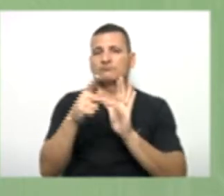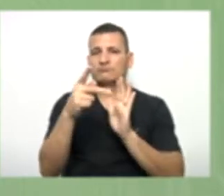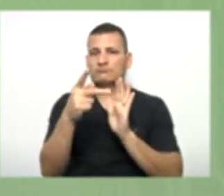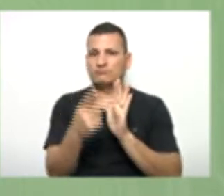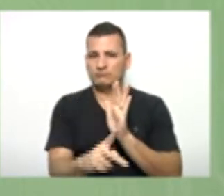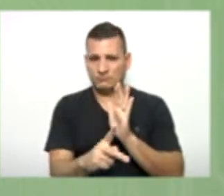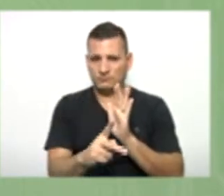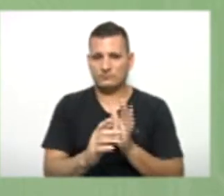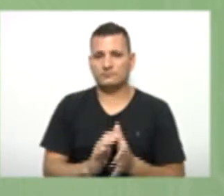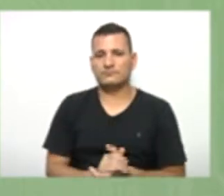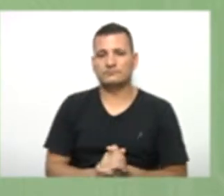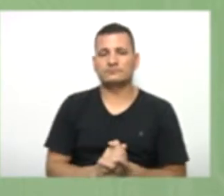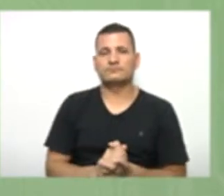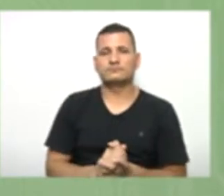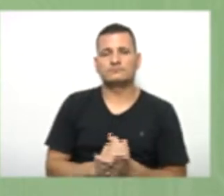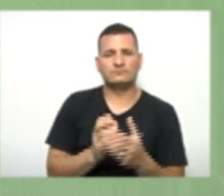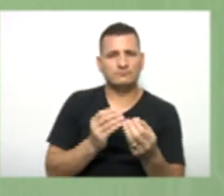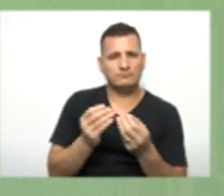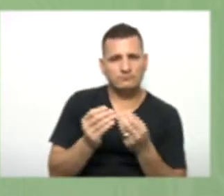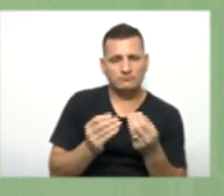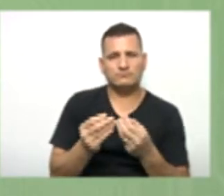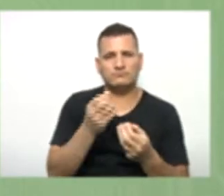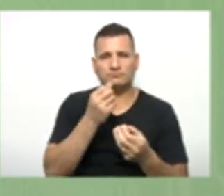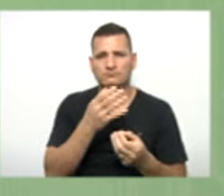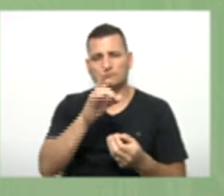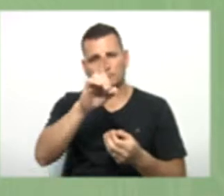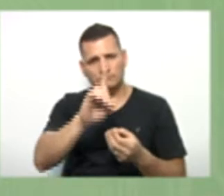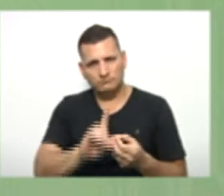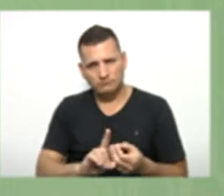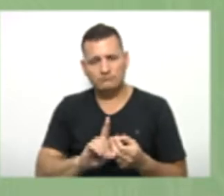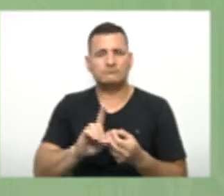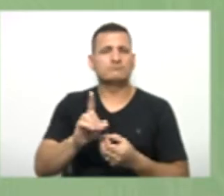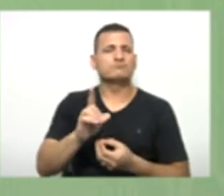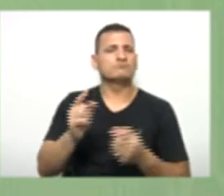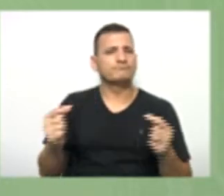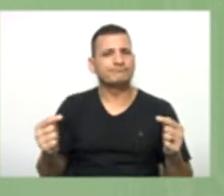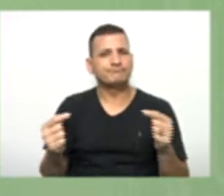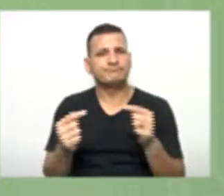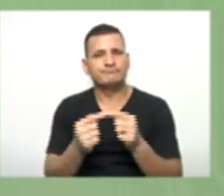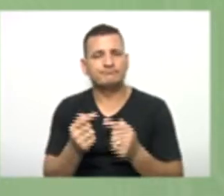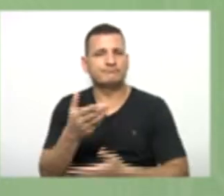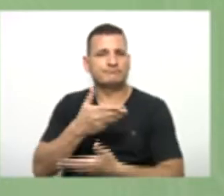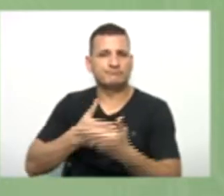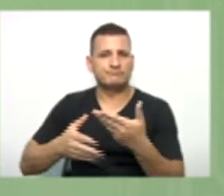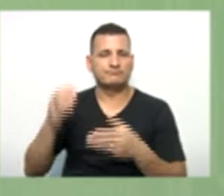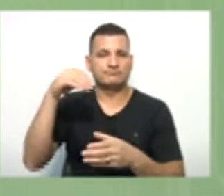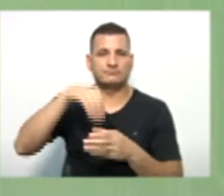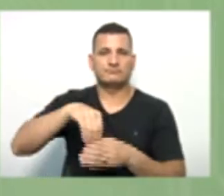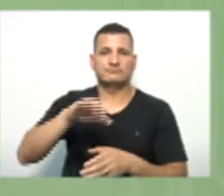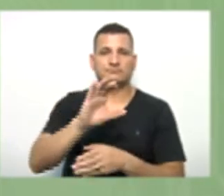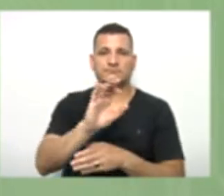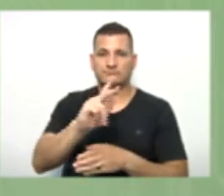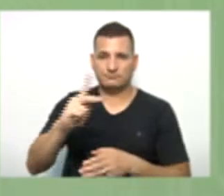relacionar os tipos de bens, direitos e obrigações de uma sociedade cooperativa.